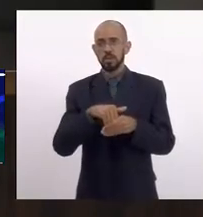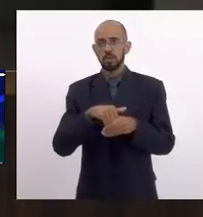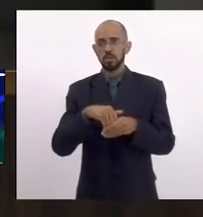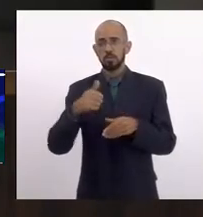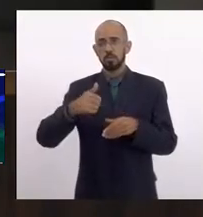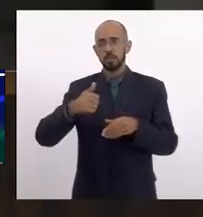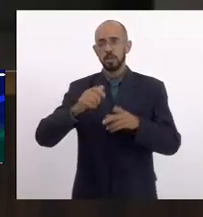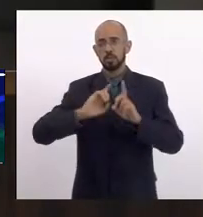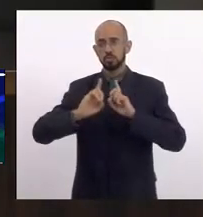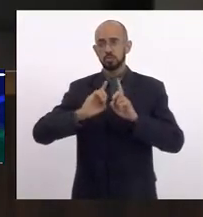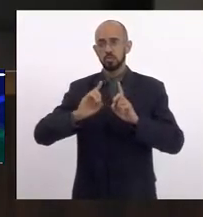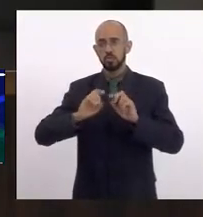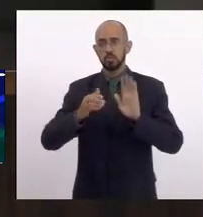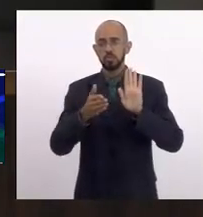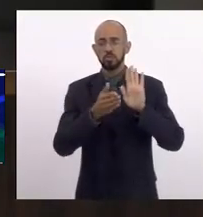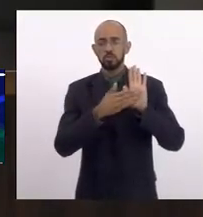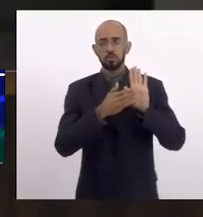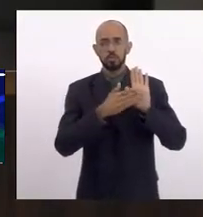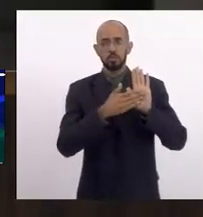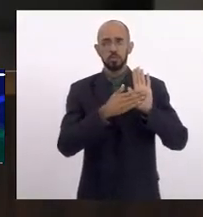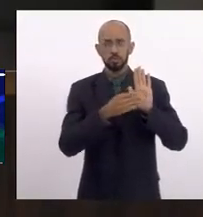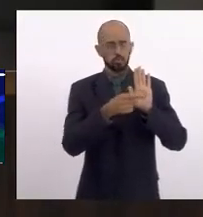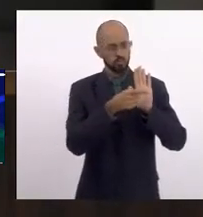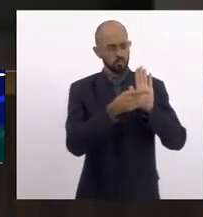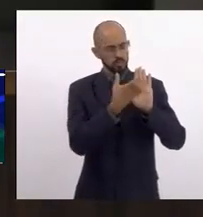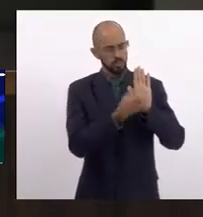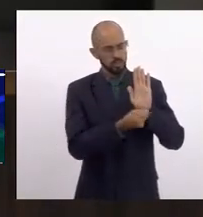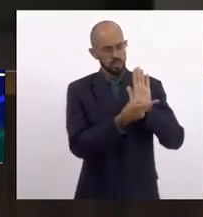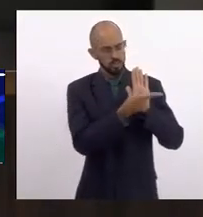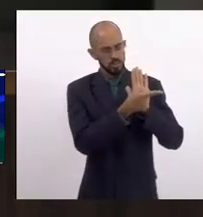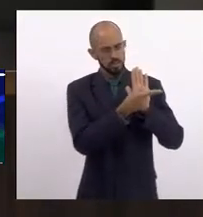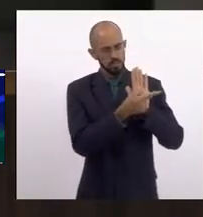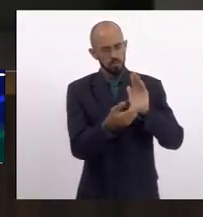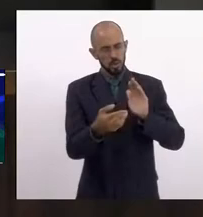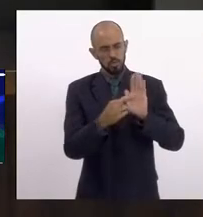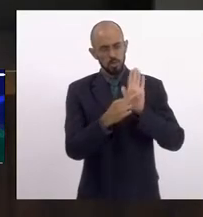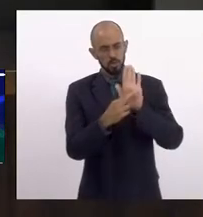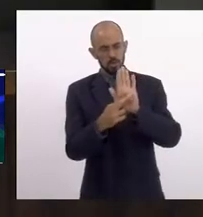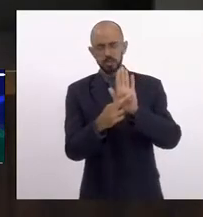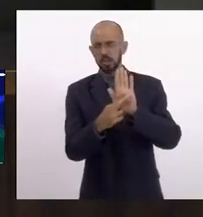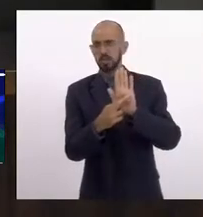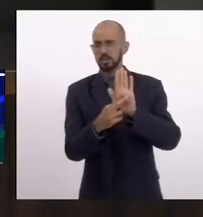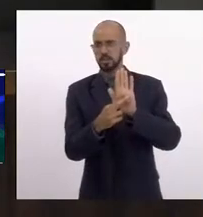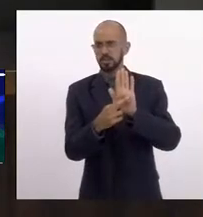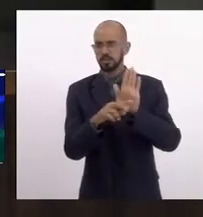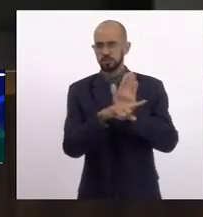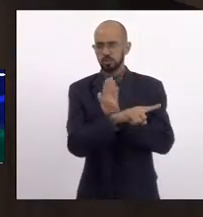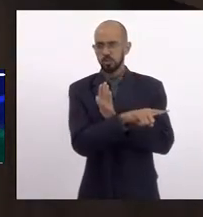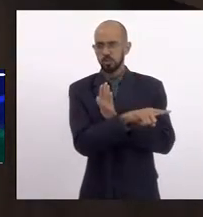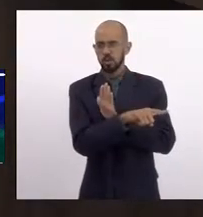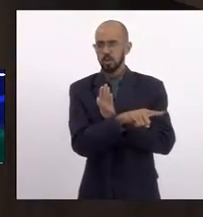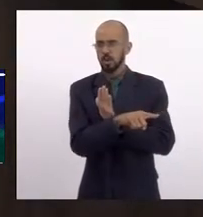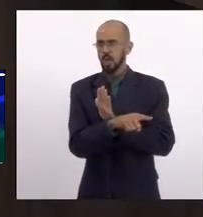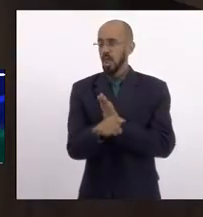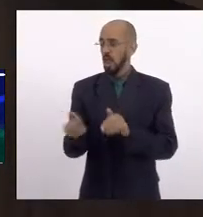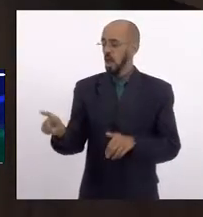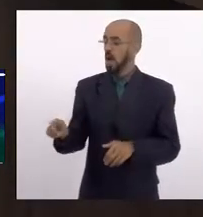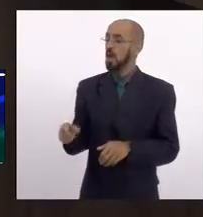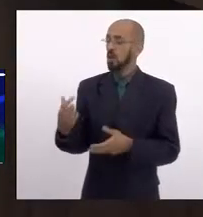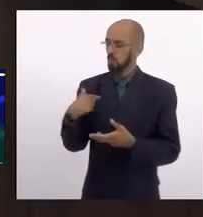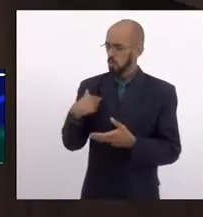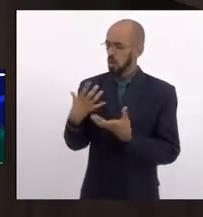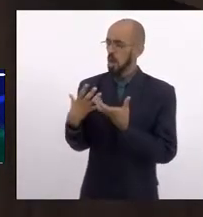falta nós fizemos um compromisso posso ter em sua receber os representantes senhor presidente não só